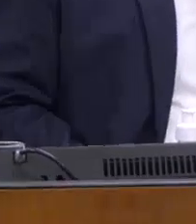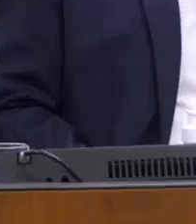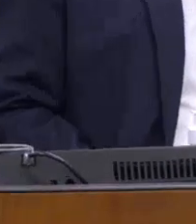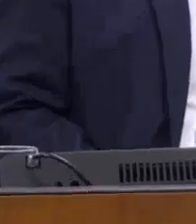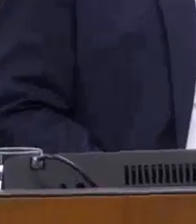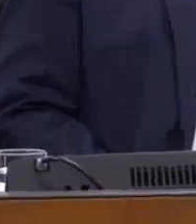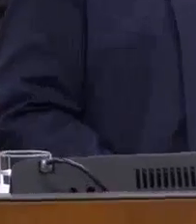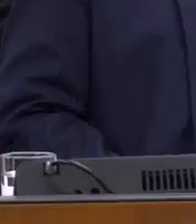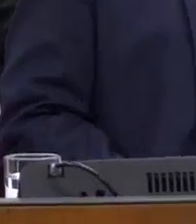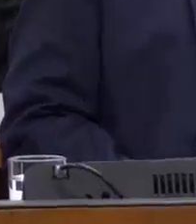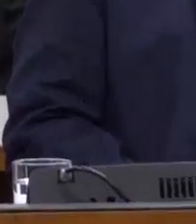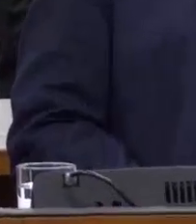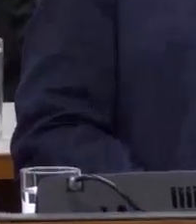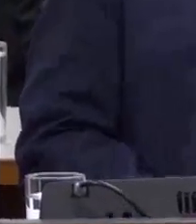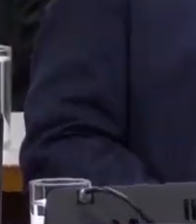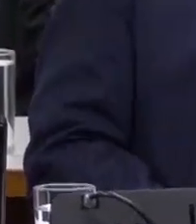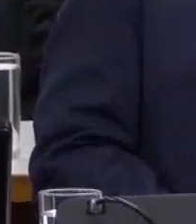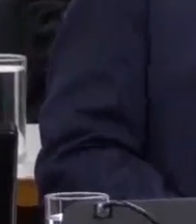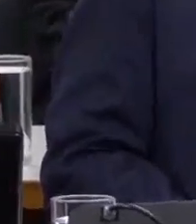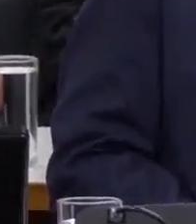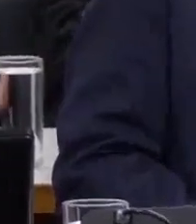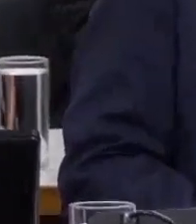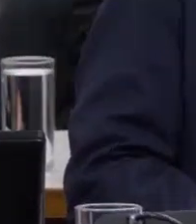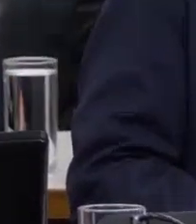Andréia de Jesus.